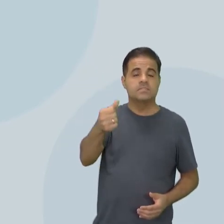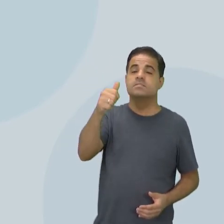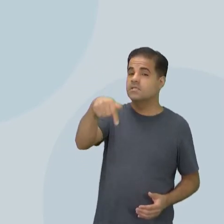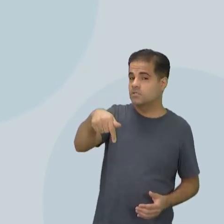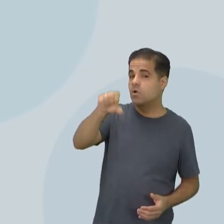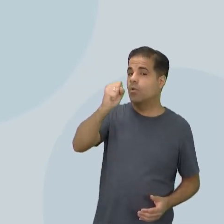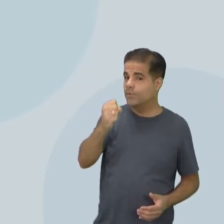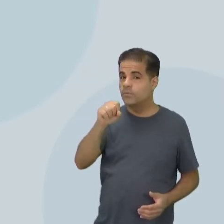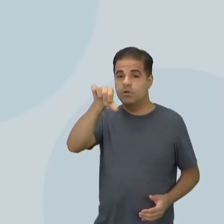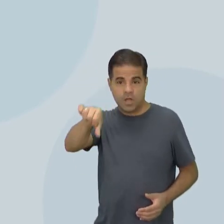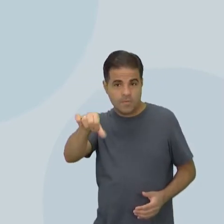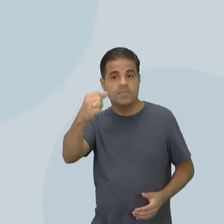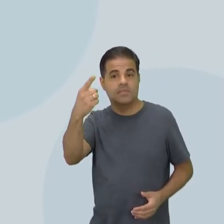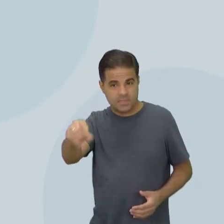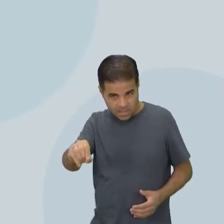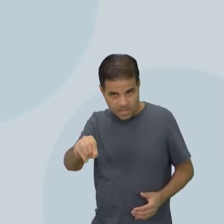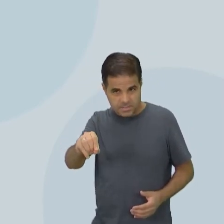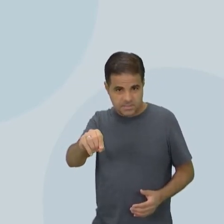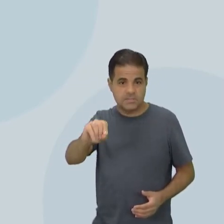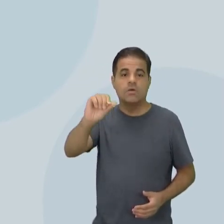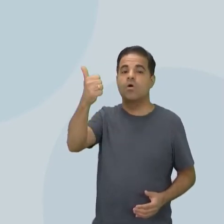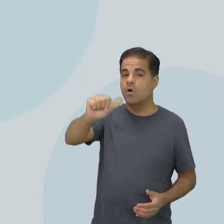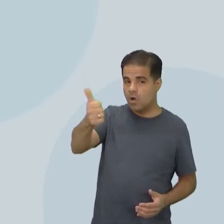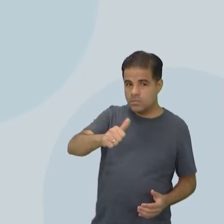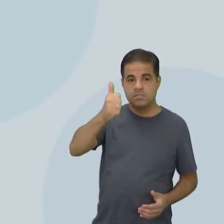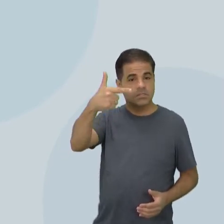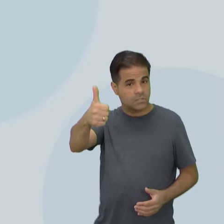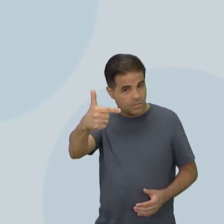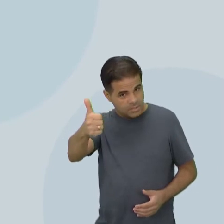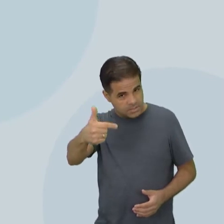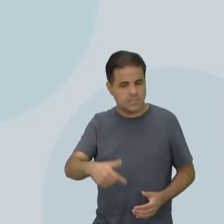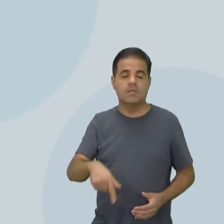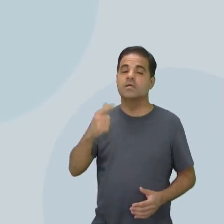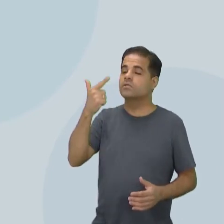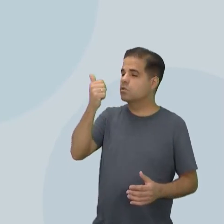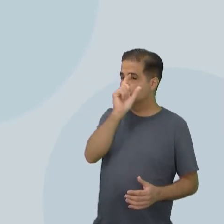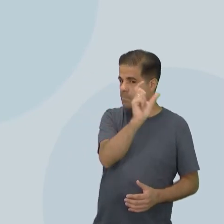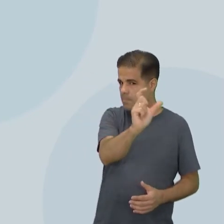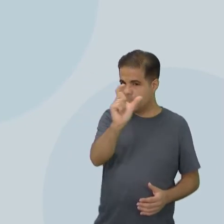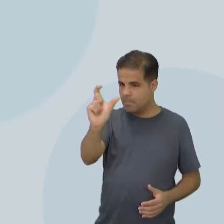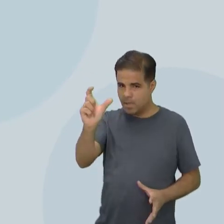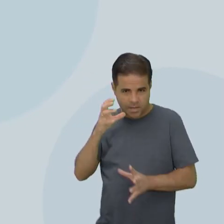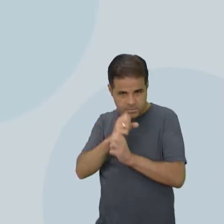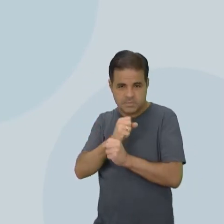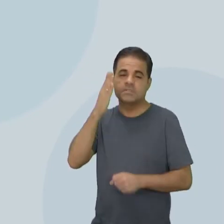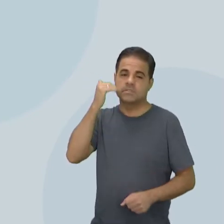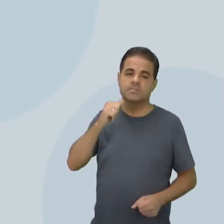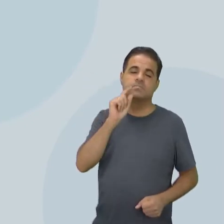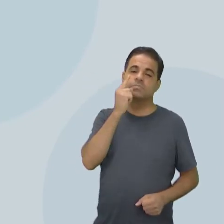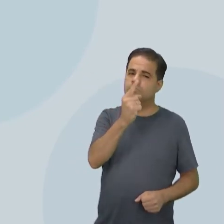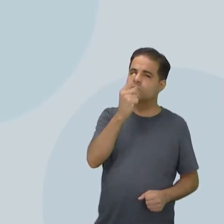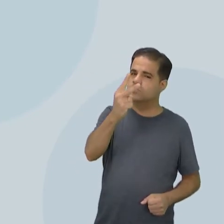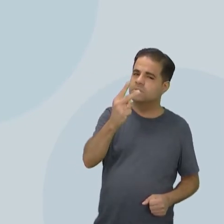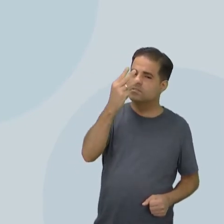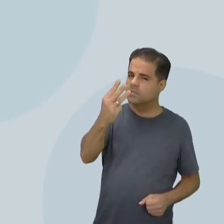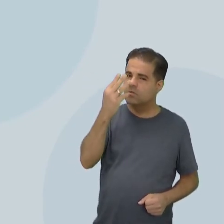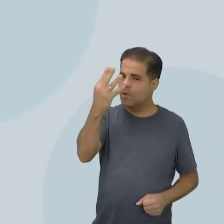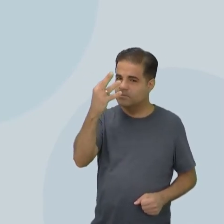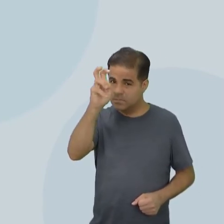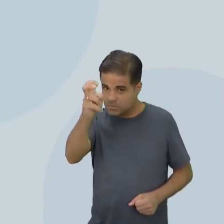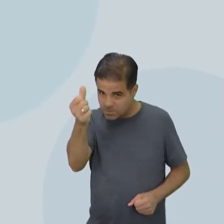6, 7, 8, 9, 10, 11, 12. Das 12 palavras, você sabe 1, 2, 3, 4,